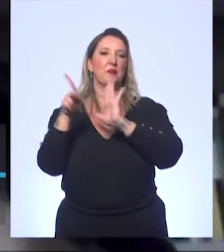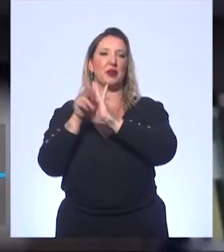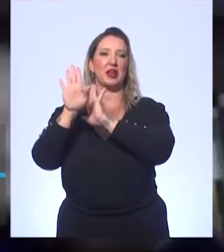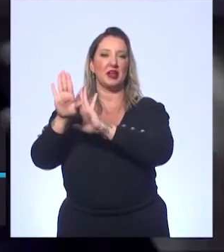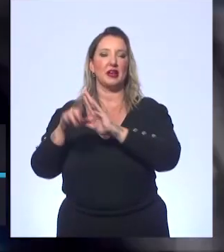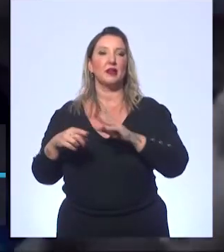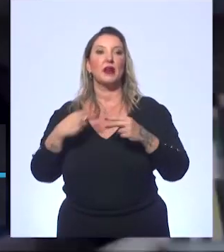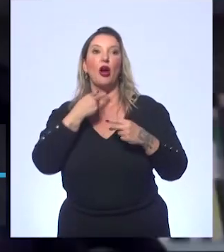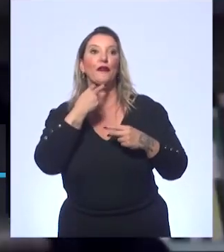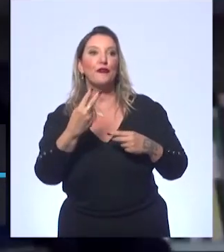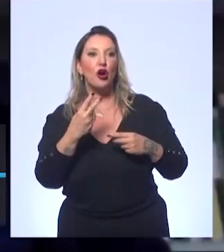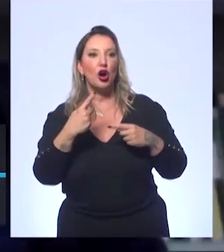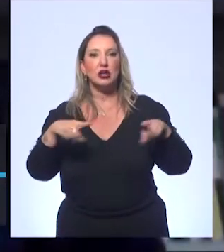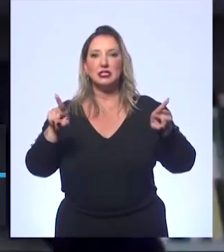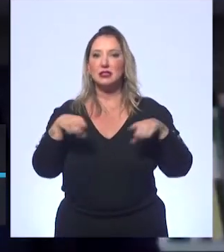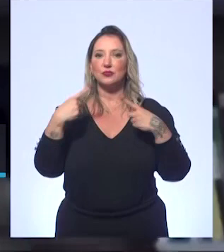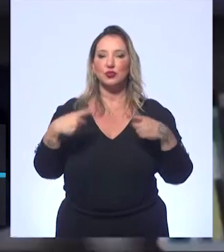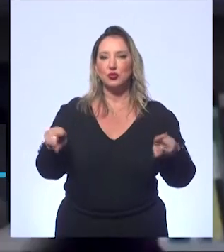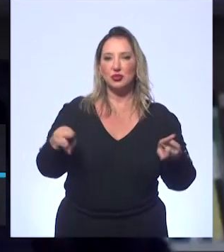A música,